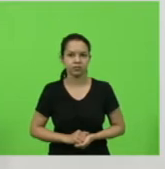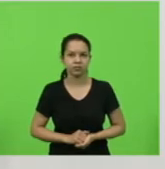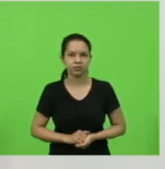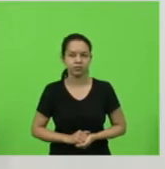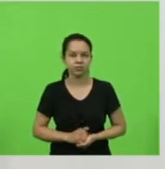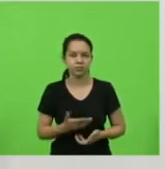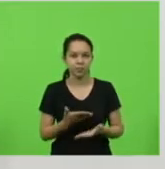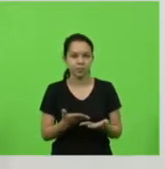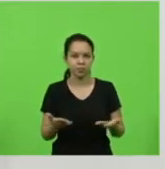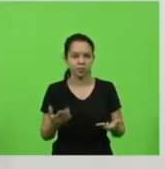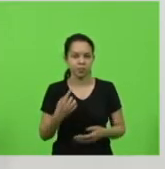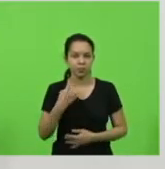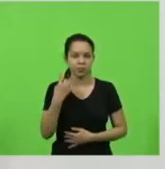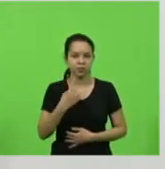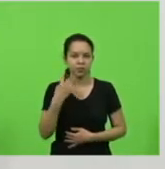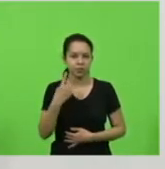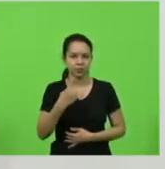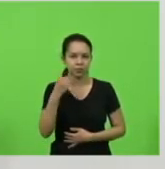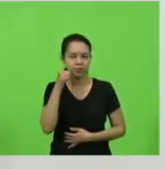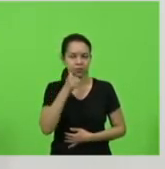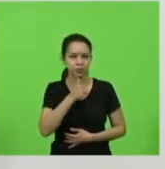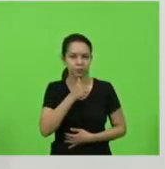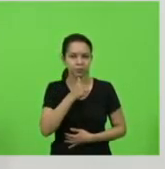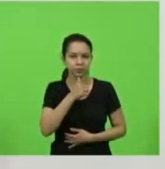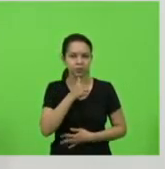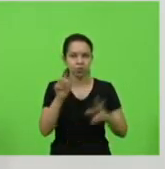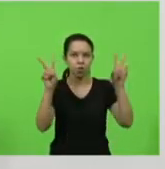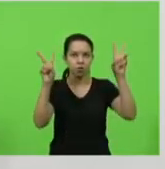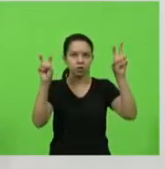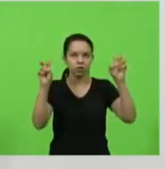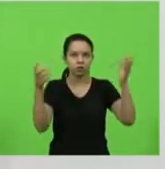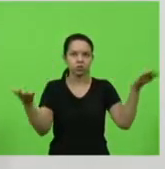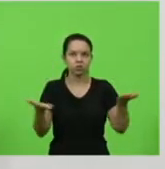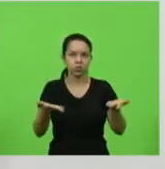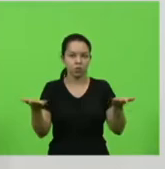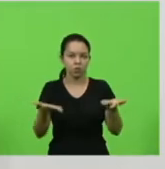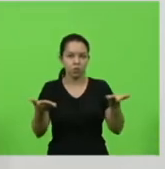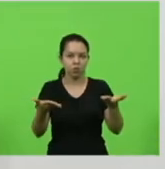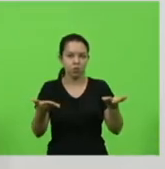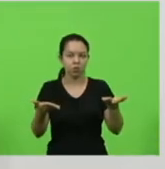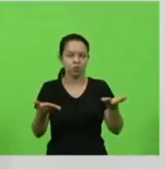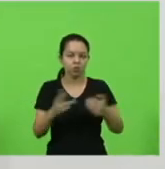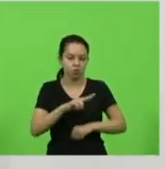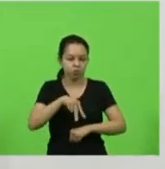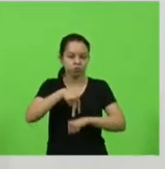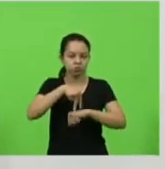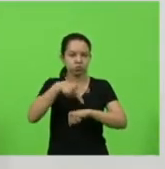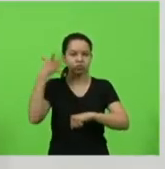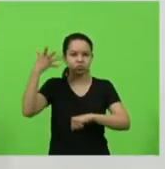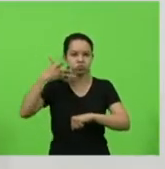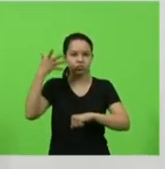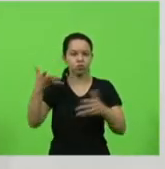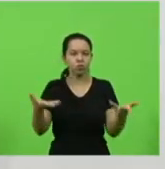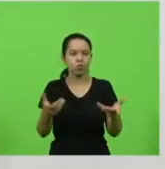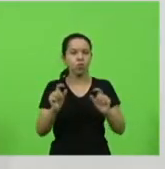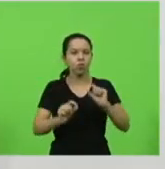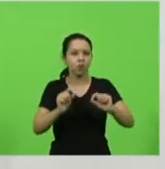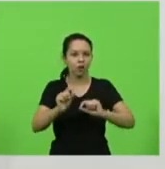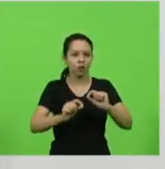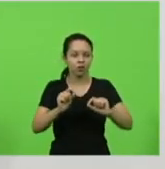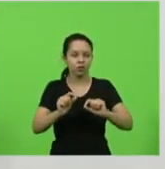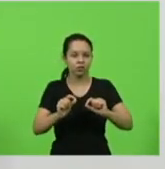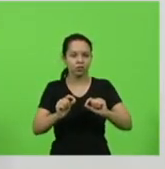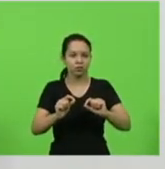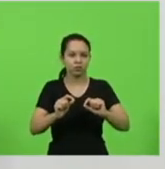senhoras deputadas, o assunto que me traz a essa tribuna no dia de hoje Trata-se